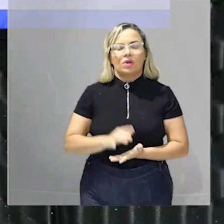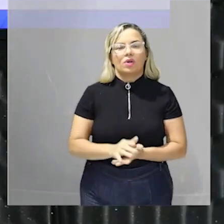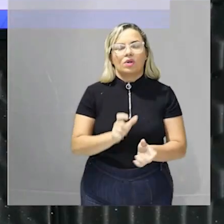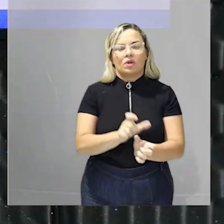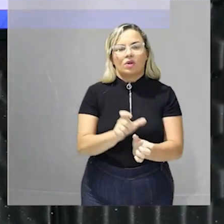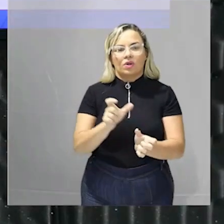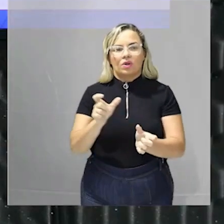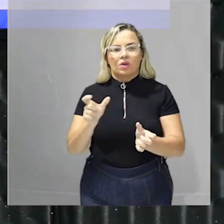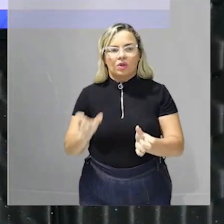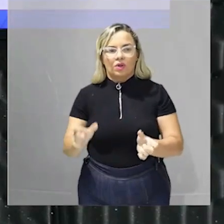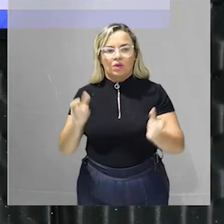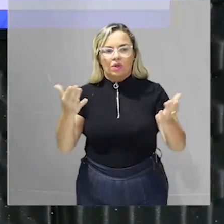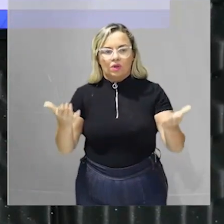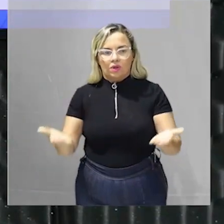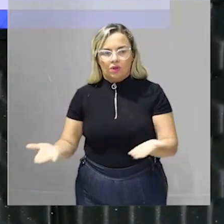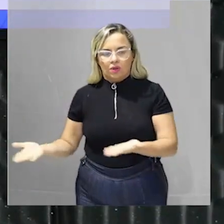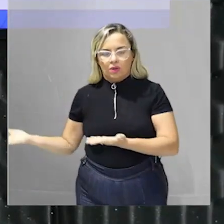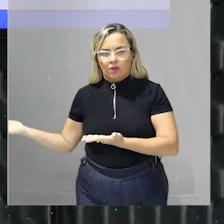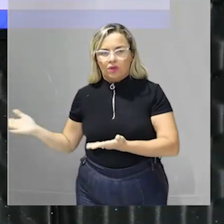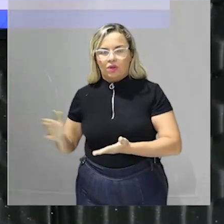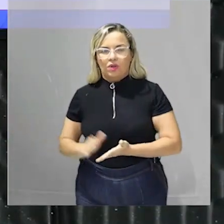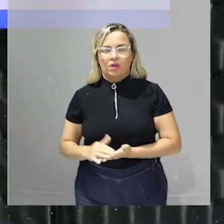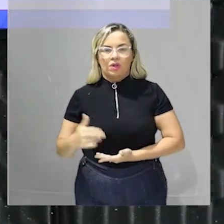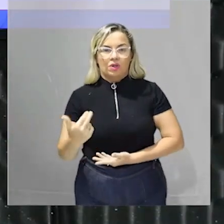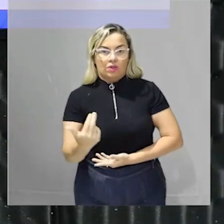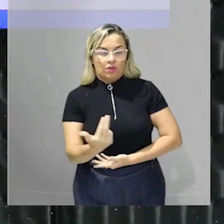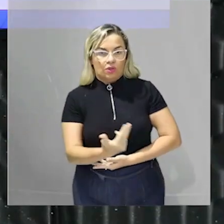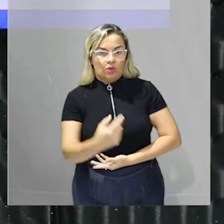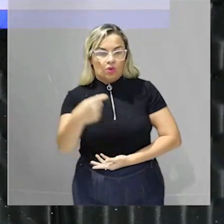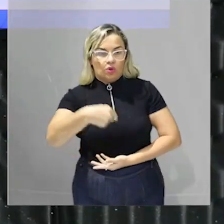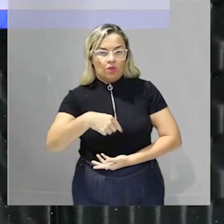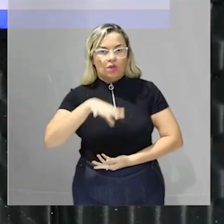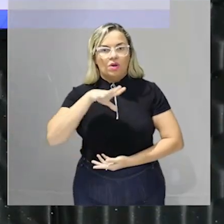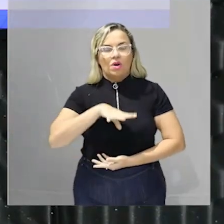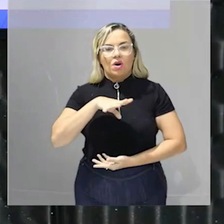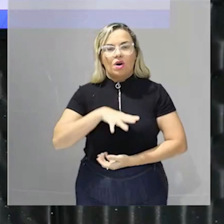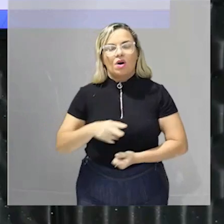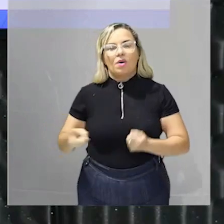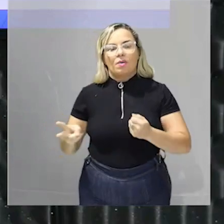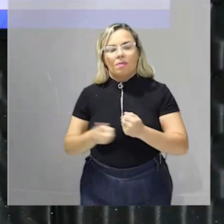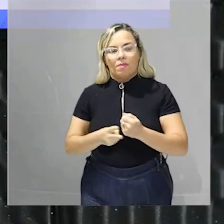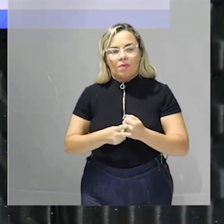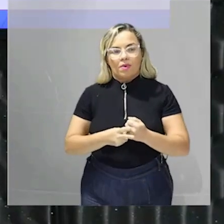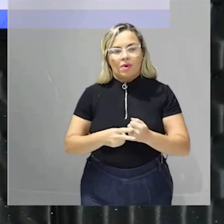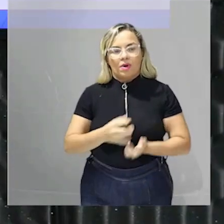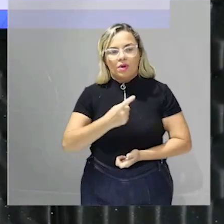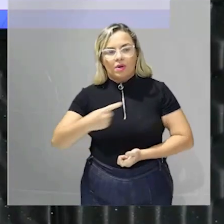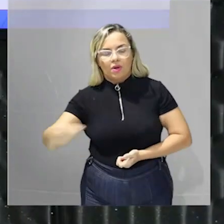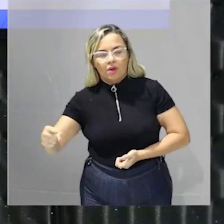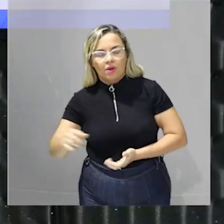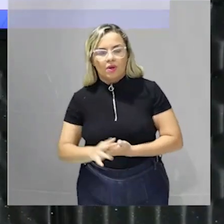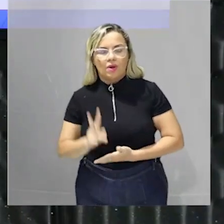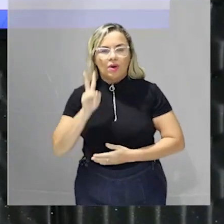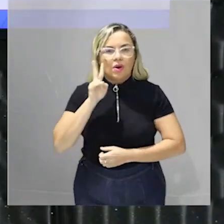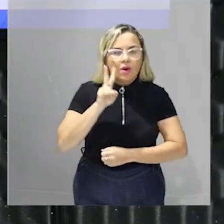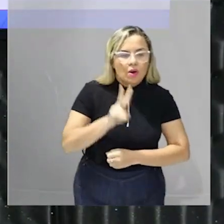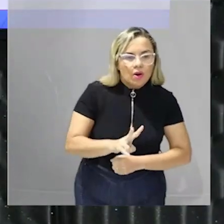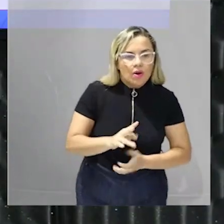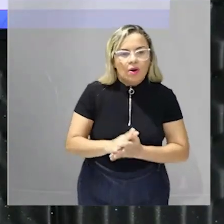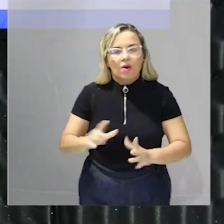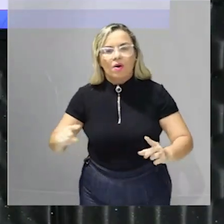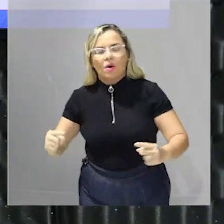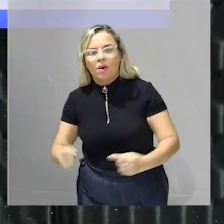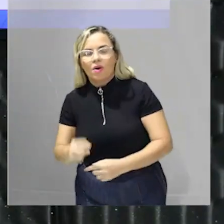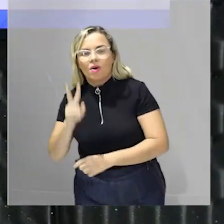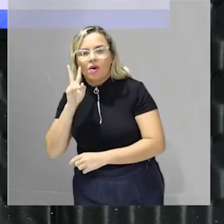ir, assistir e concorrer, que para nós é verbo, né? Ir, é verbo assistir, é verbo concorrer,